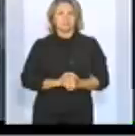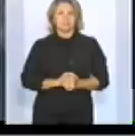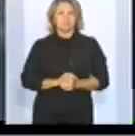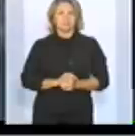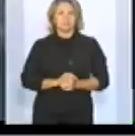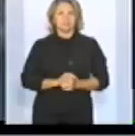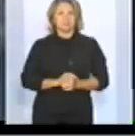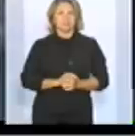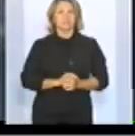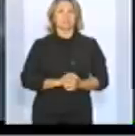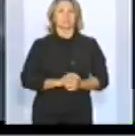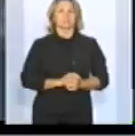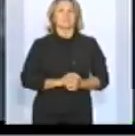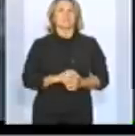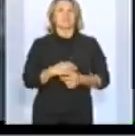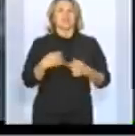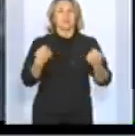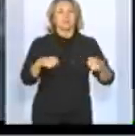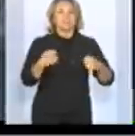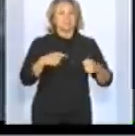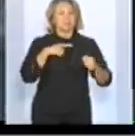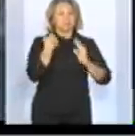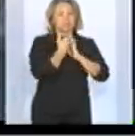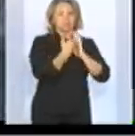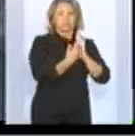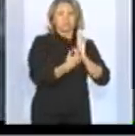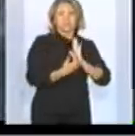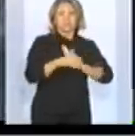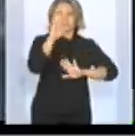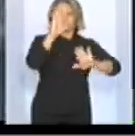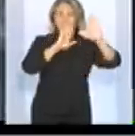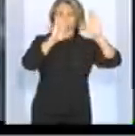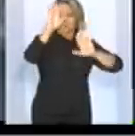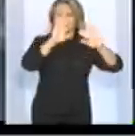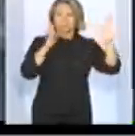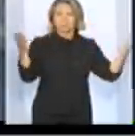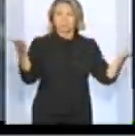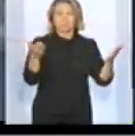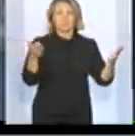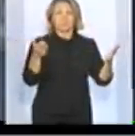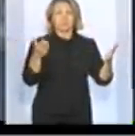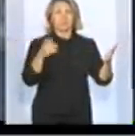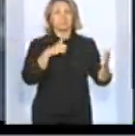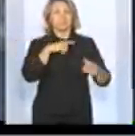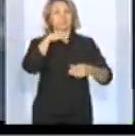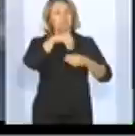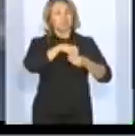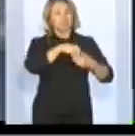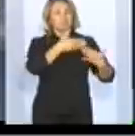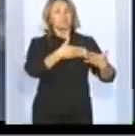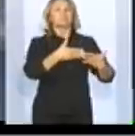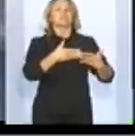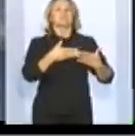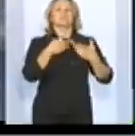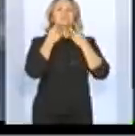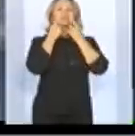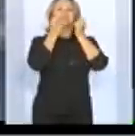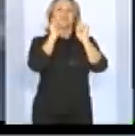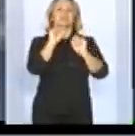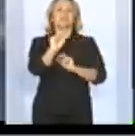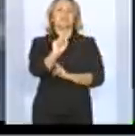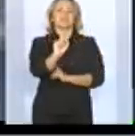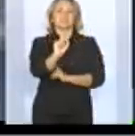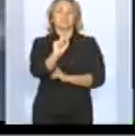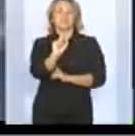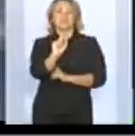A extinção da necessidade de processo licitatório está baseada no argumento de que